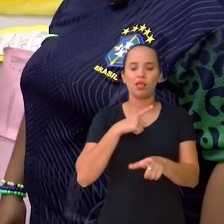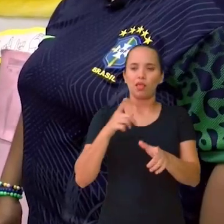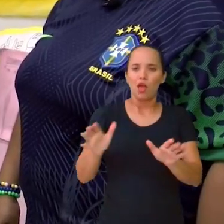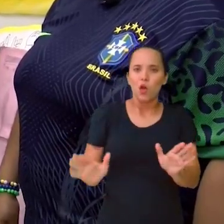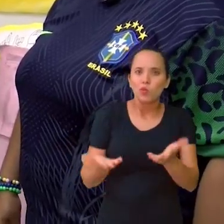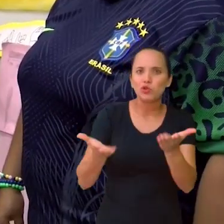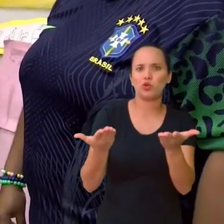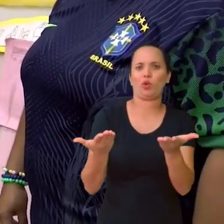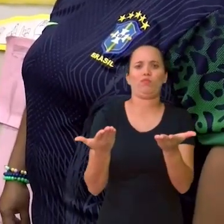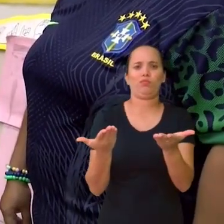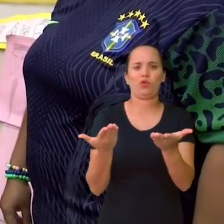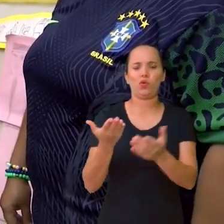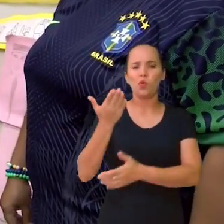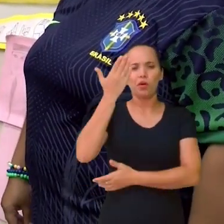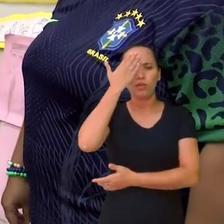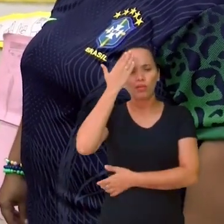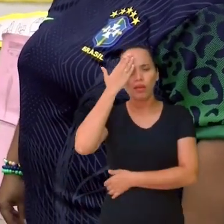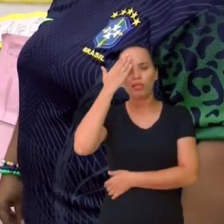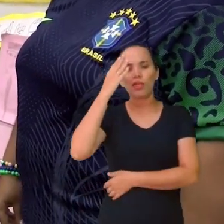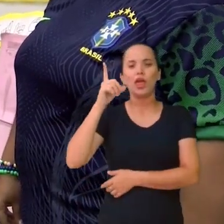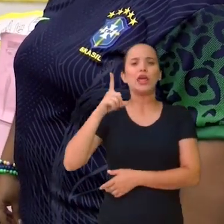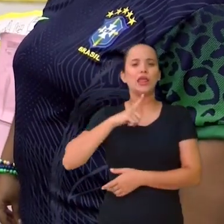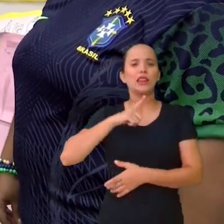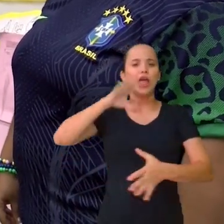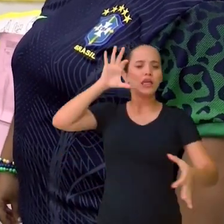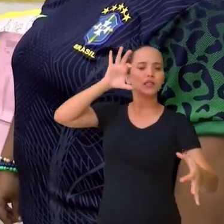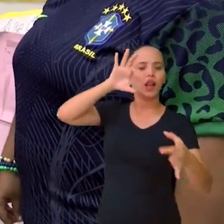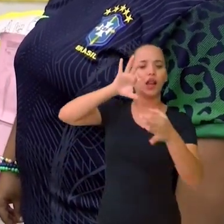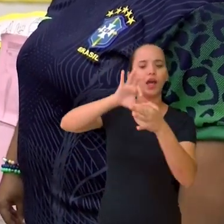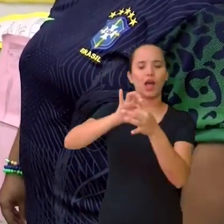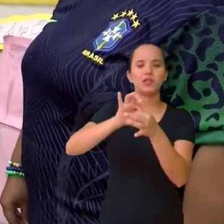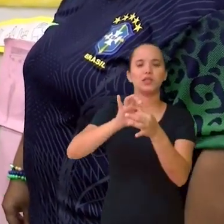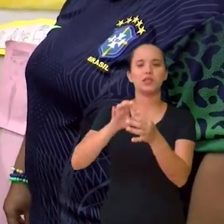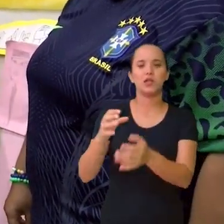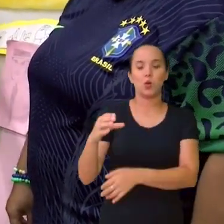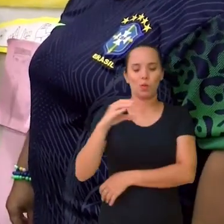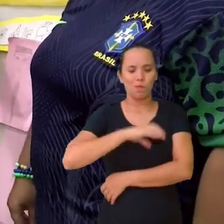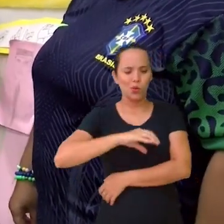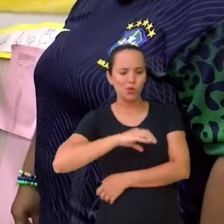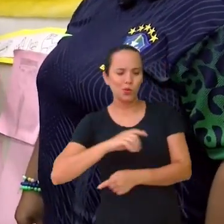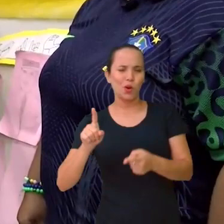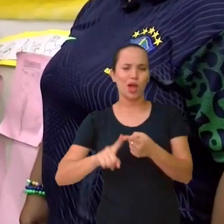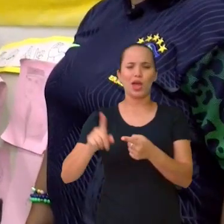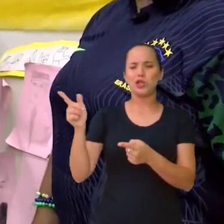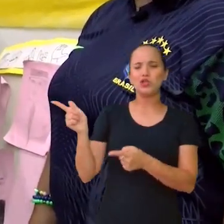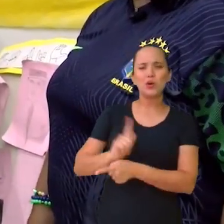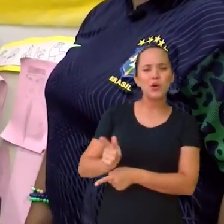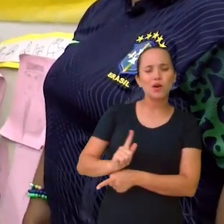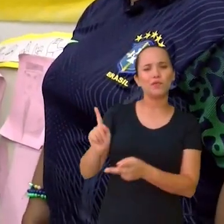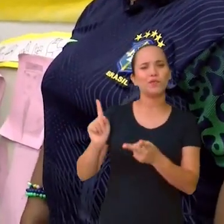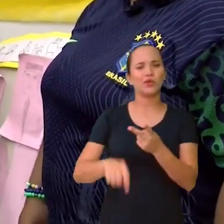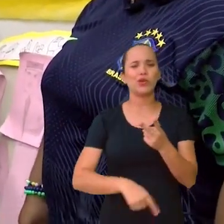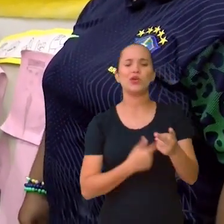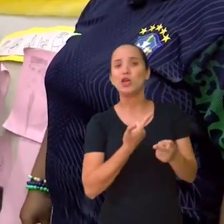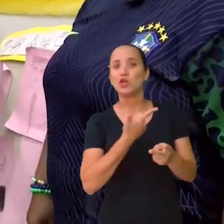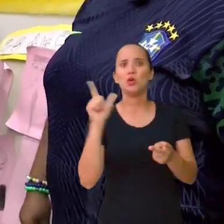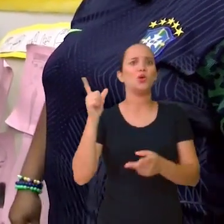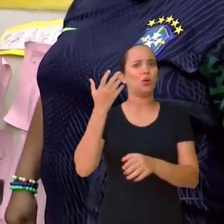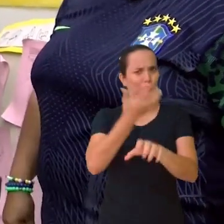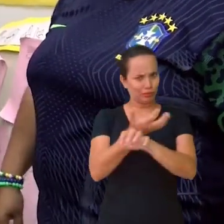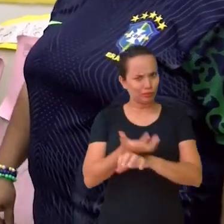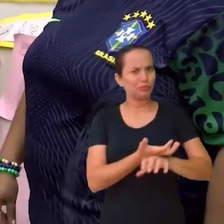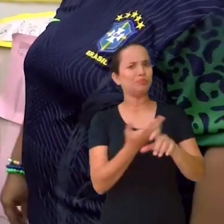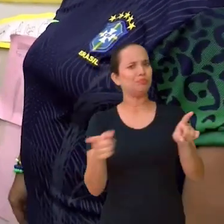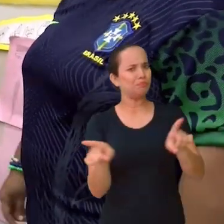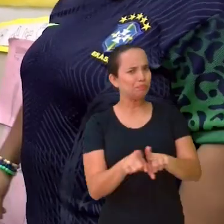e saber que essa ponte, que esse elo, português, geografia, e também é possível com outras